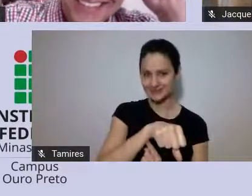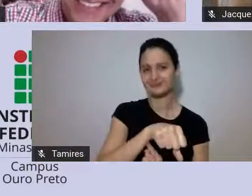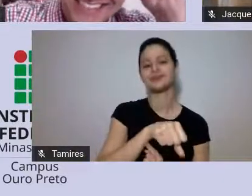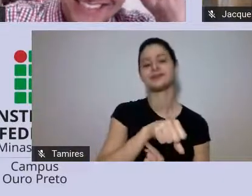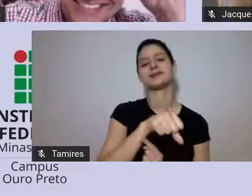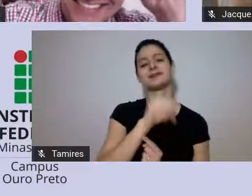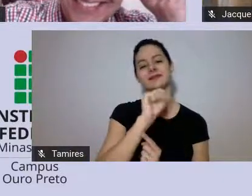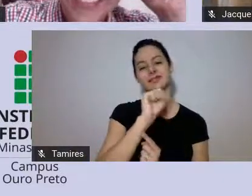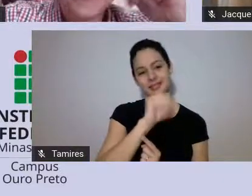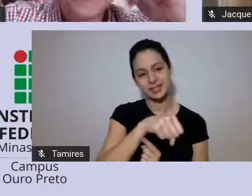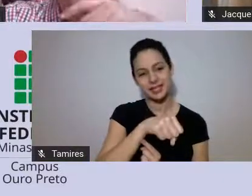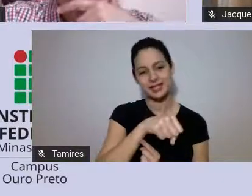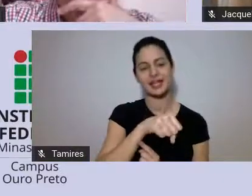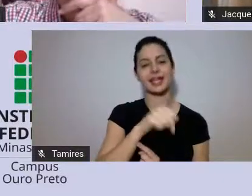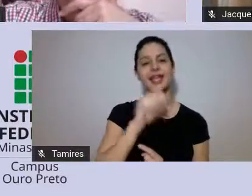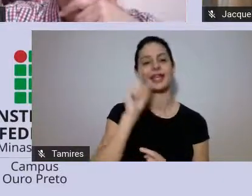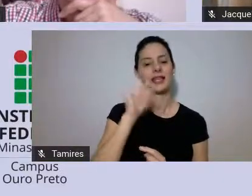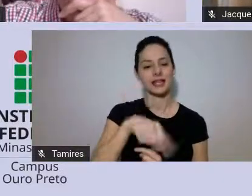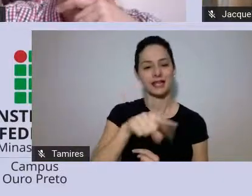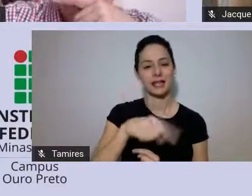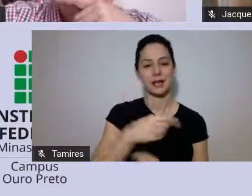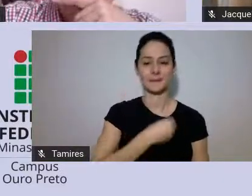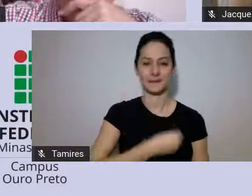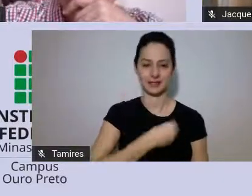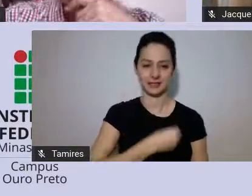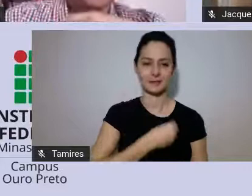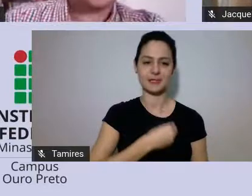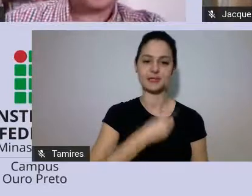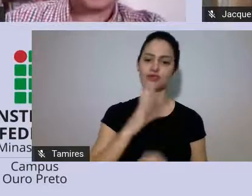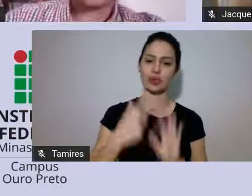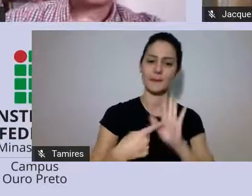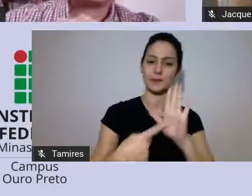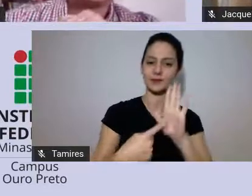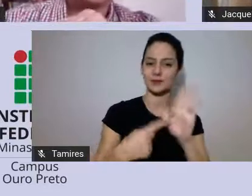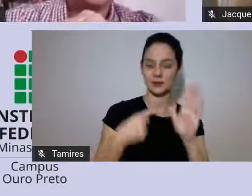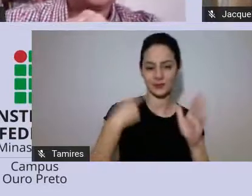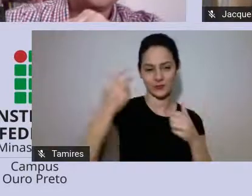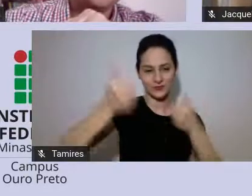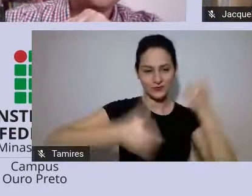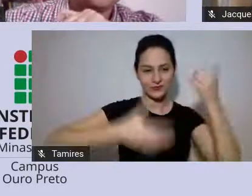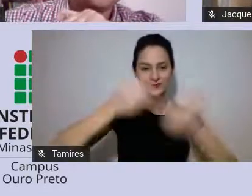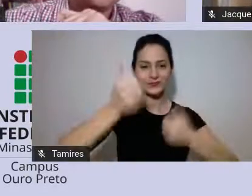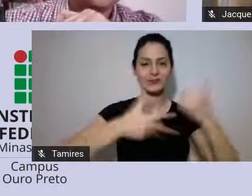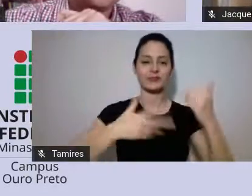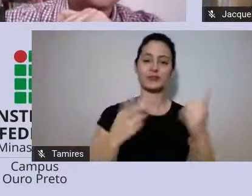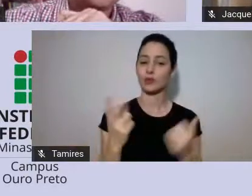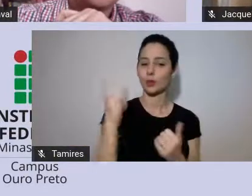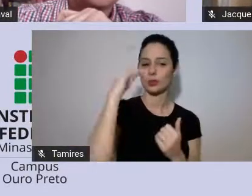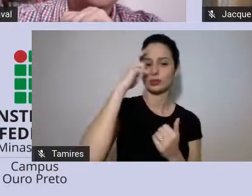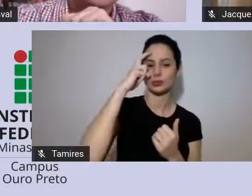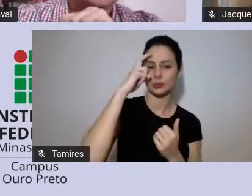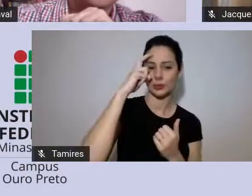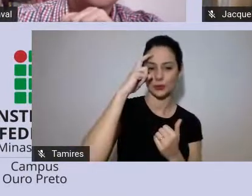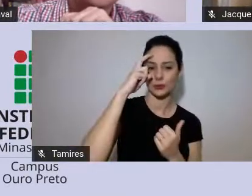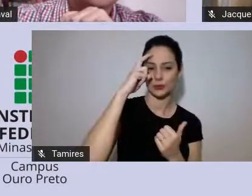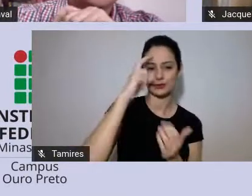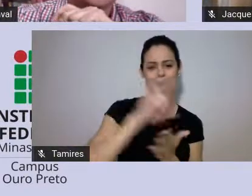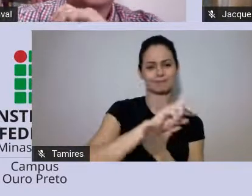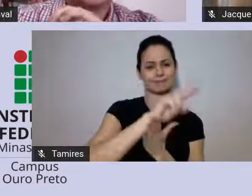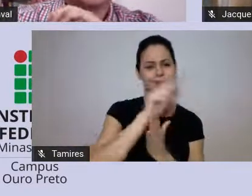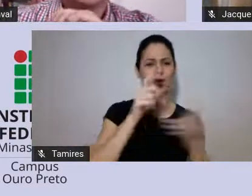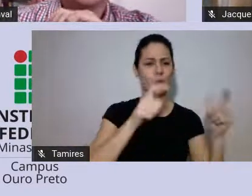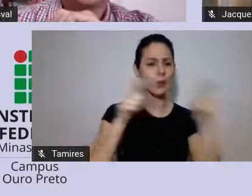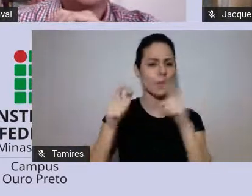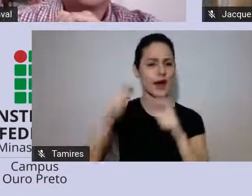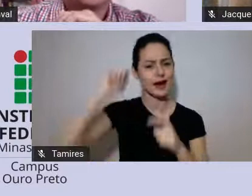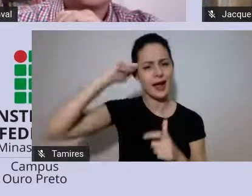de que a gente tem a participação, realmente, como eu já mostrei algumas coisas na minha fala, de culturas trazidas de várias regiões da